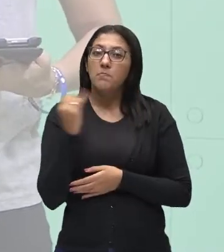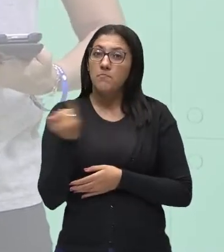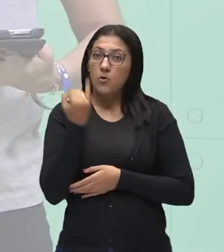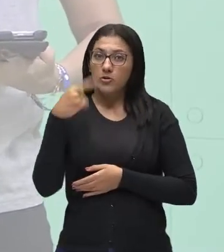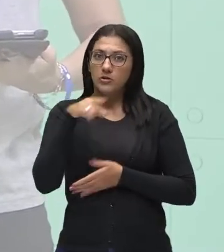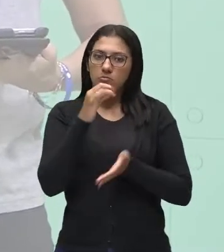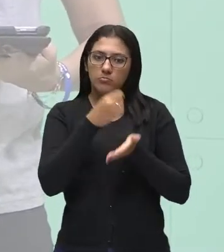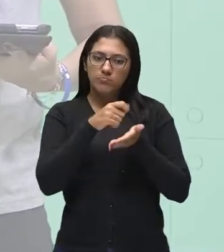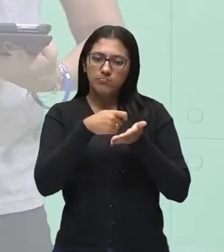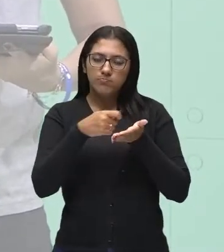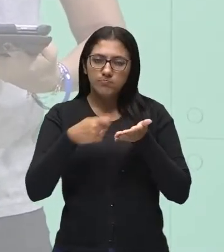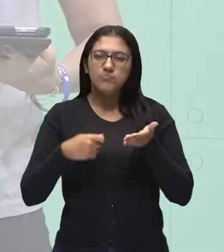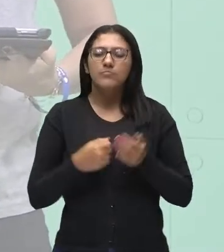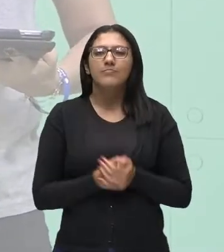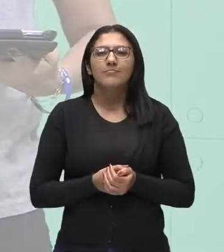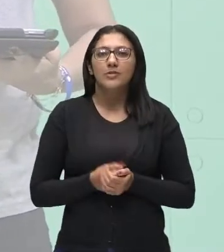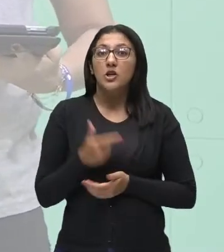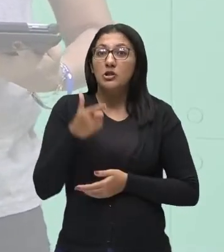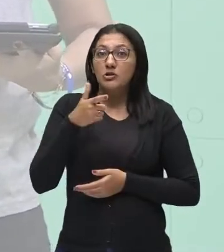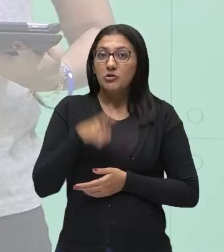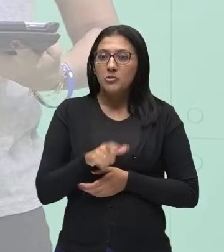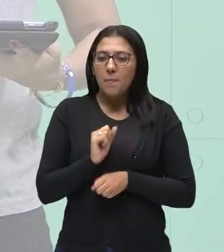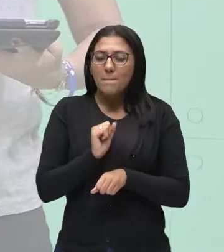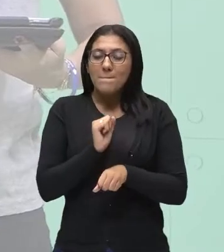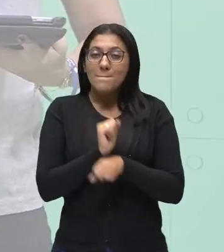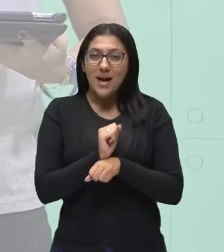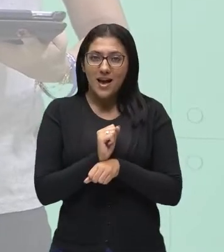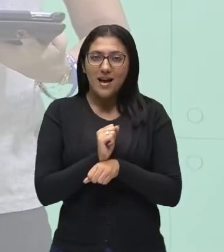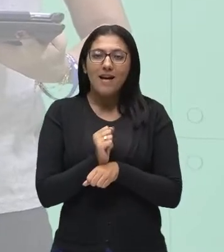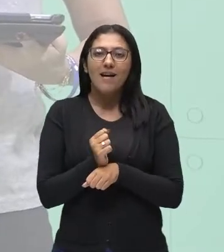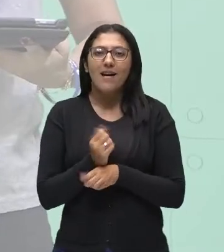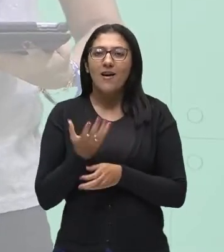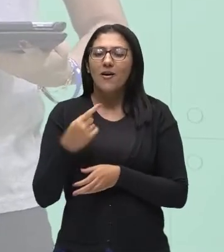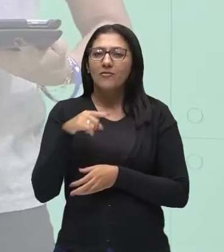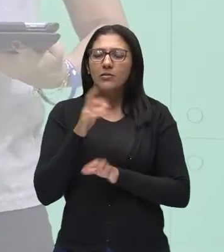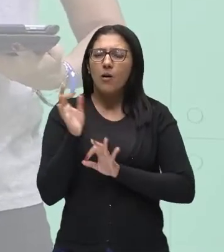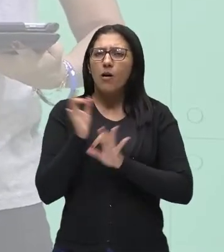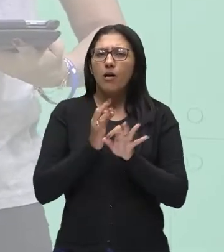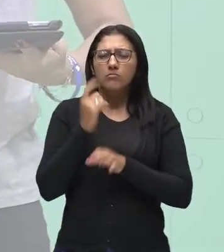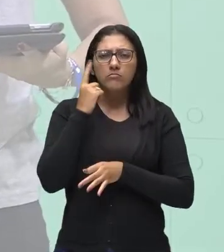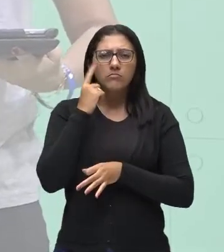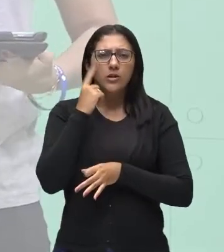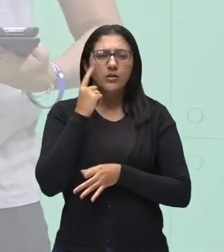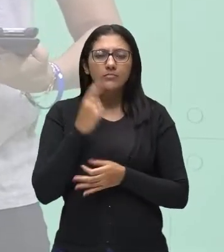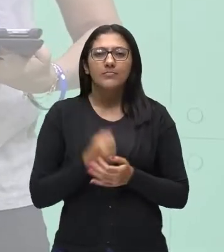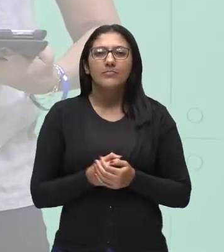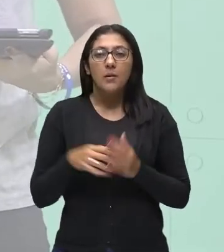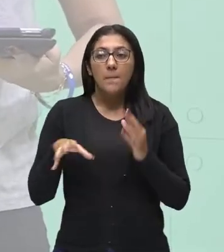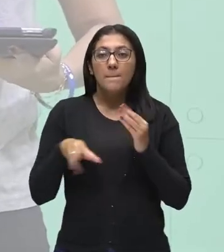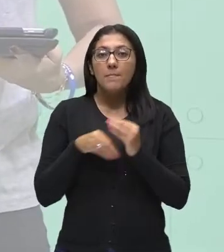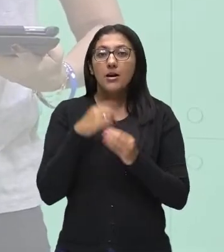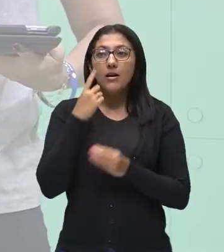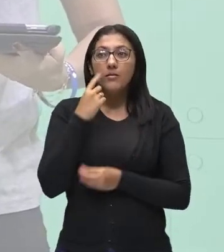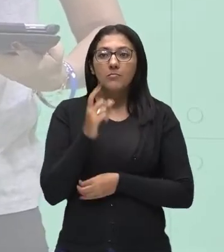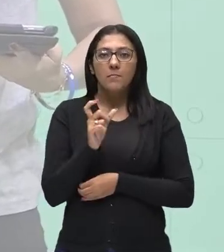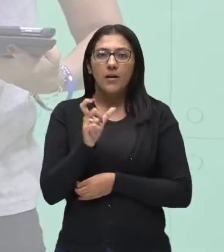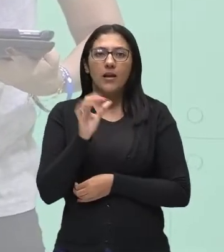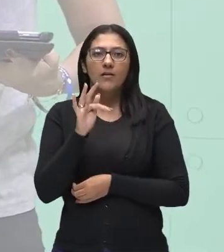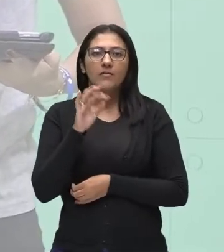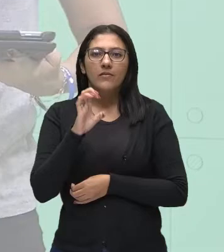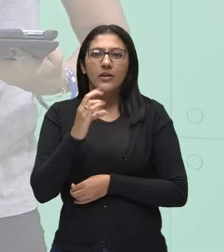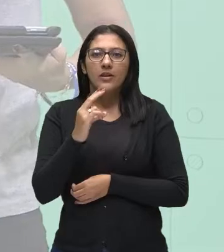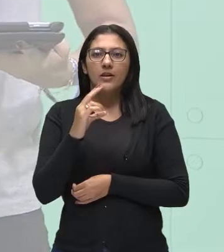tá? Olha aí, vamos fazer uma outra pausa para você organizar as ideias. Nós temos aí, ó, fecundação, lembra?